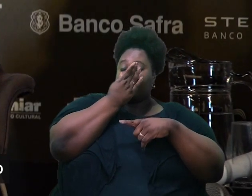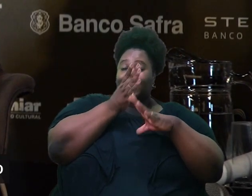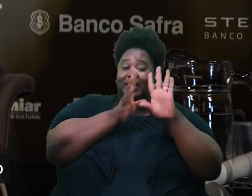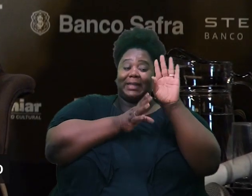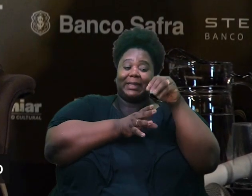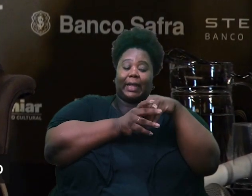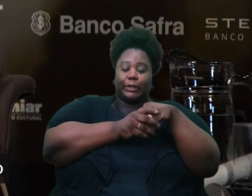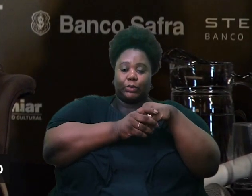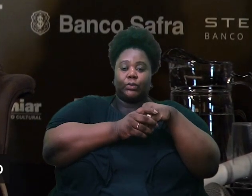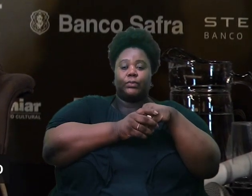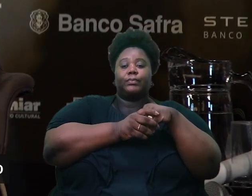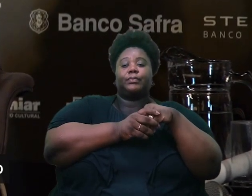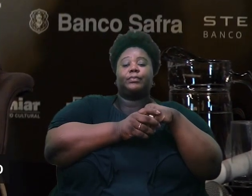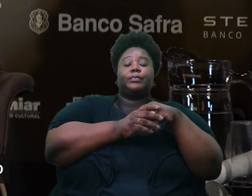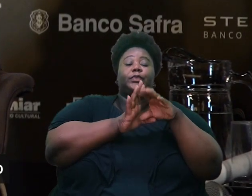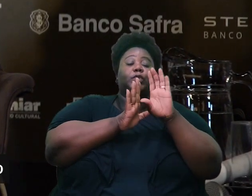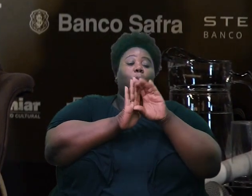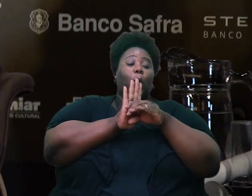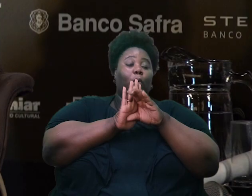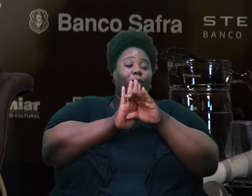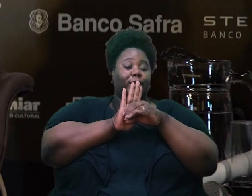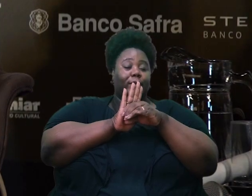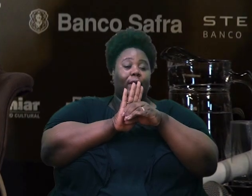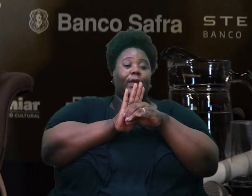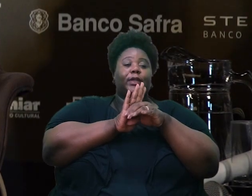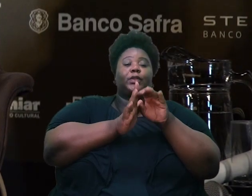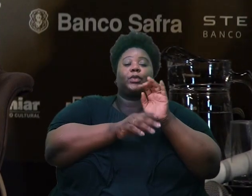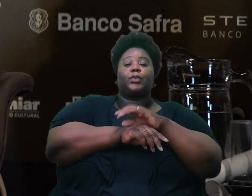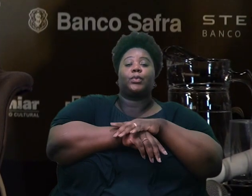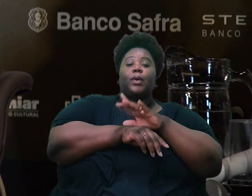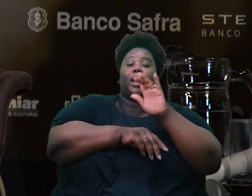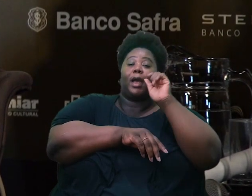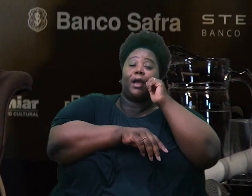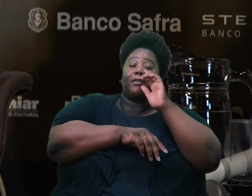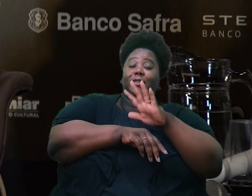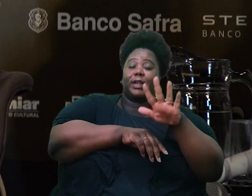impressos no conceito africano de encruzilhada.